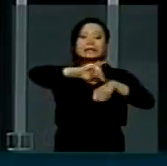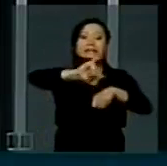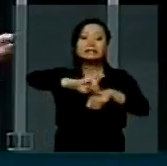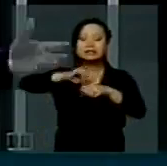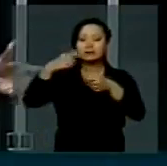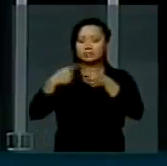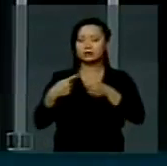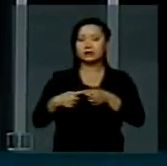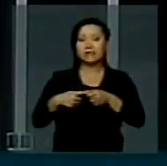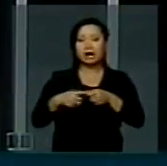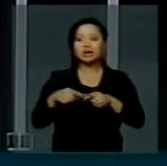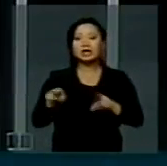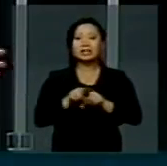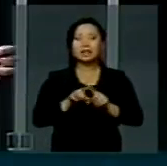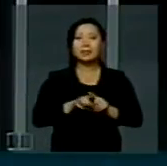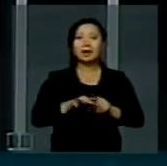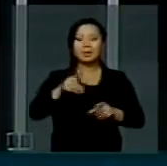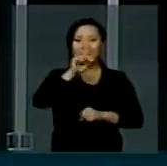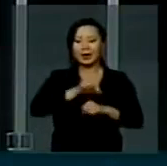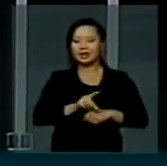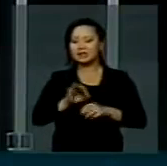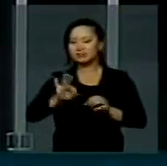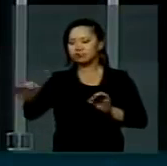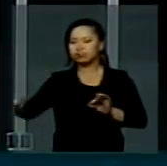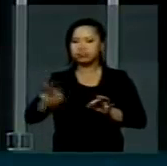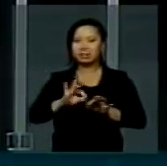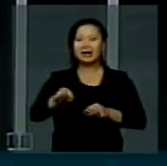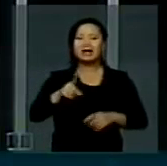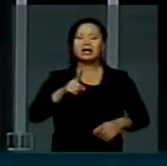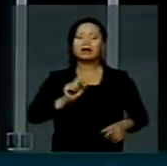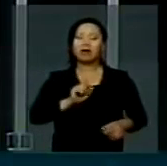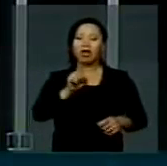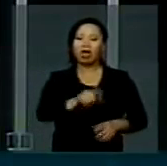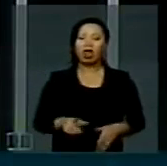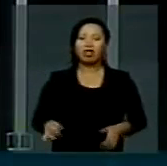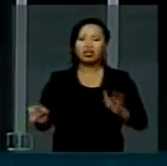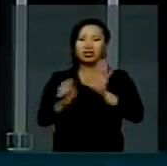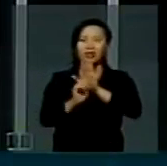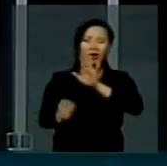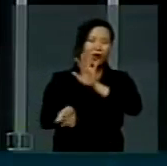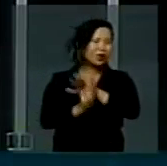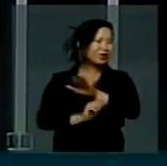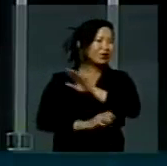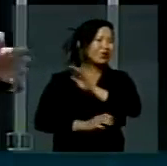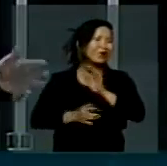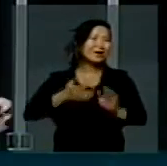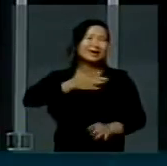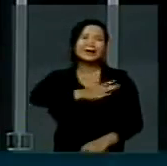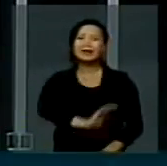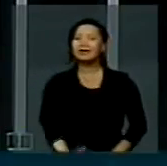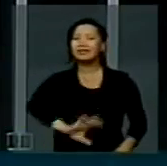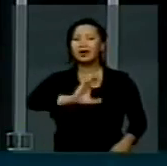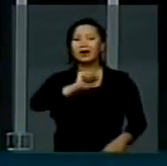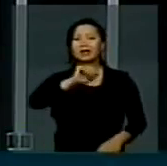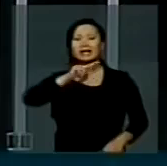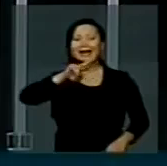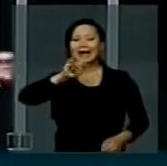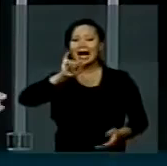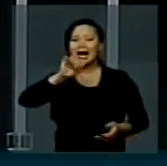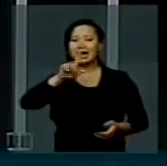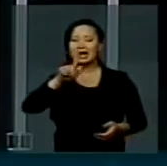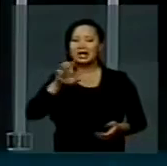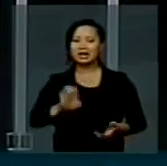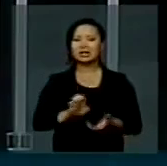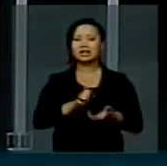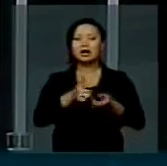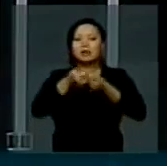país, estimulado por essa droga maligna que é a proliferação do crack, que destroça as famílias, que destrói